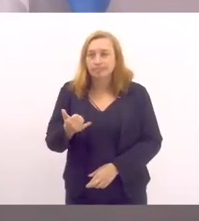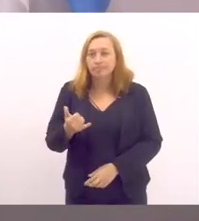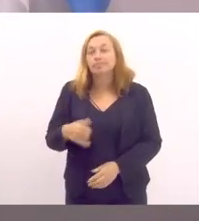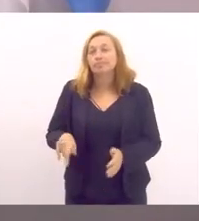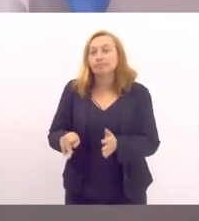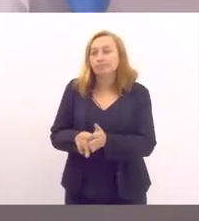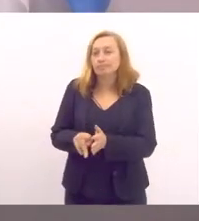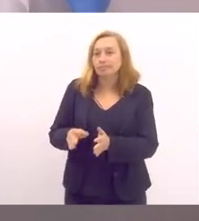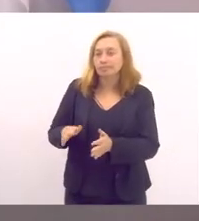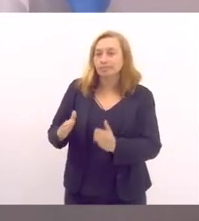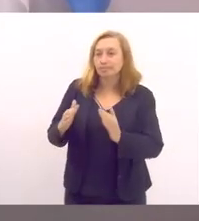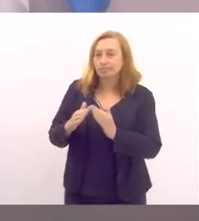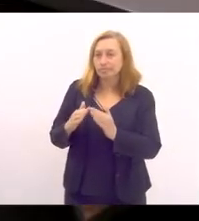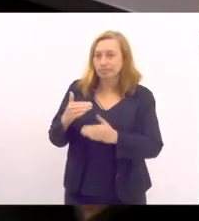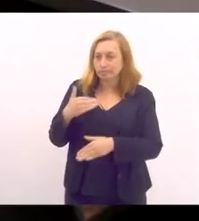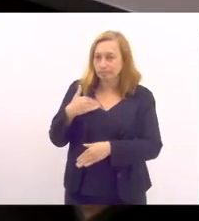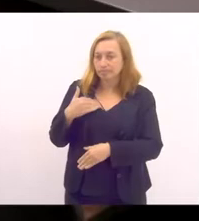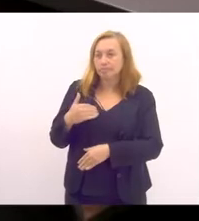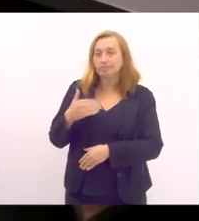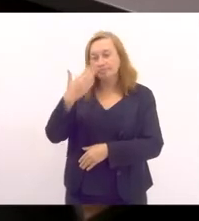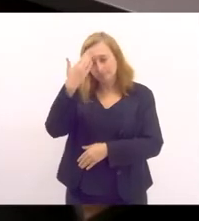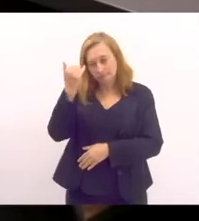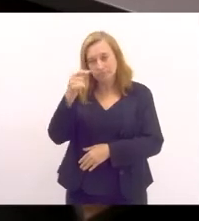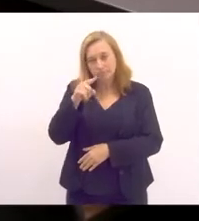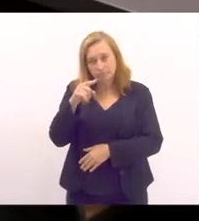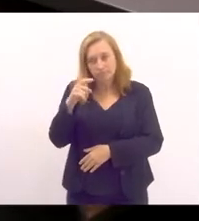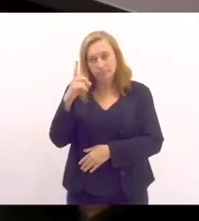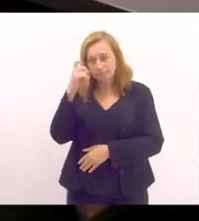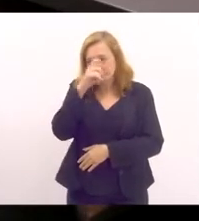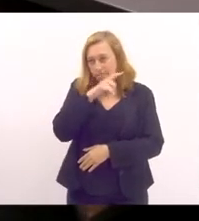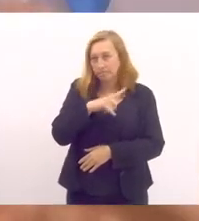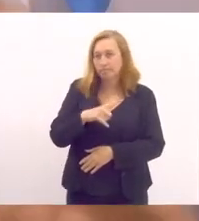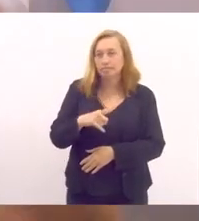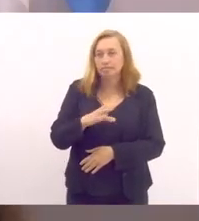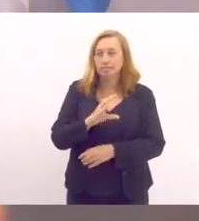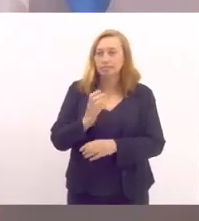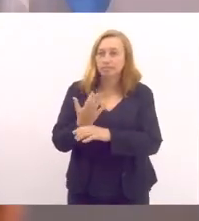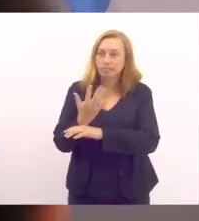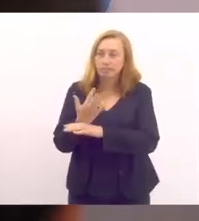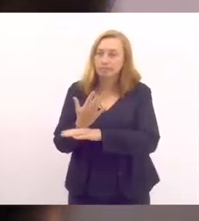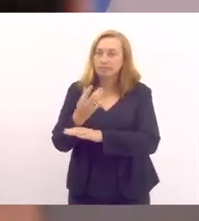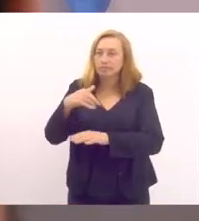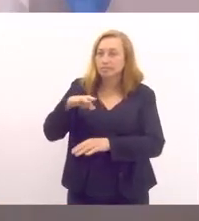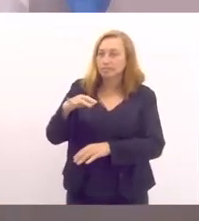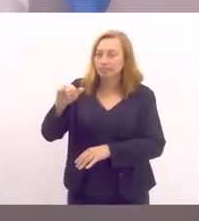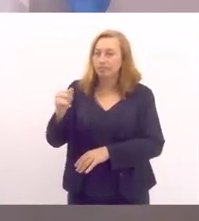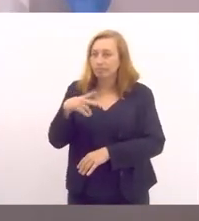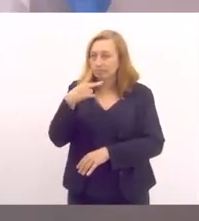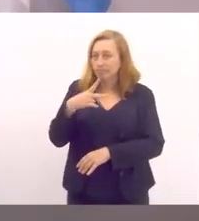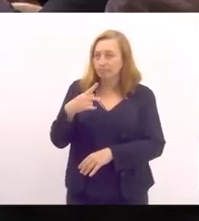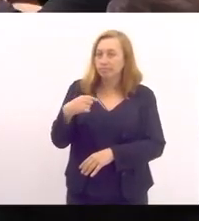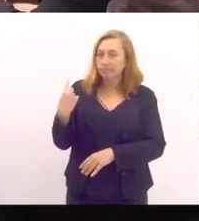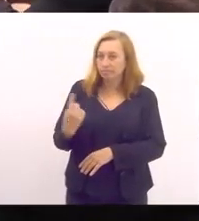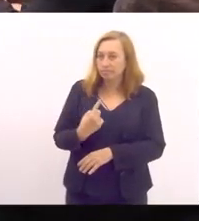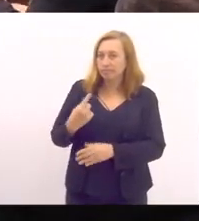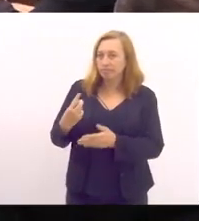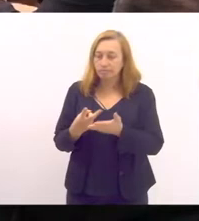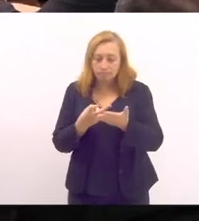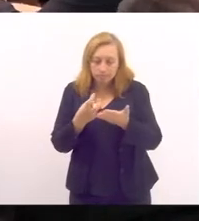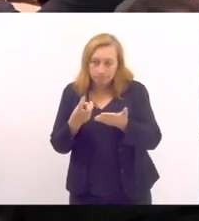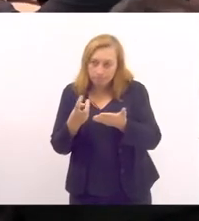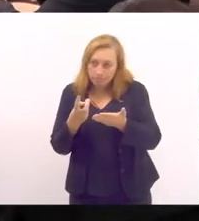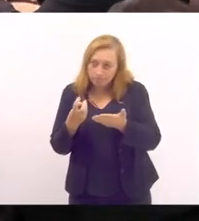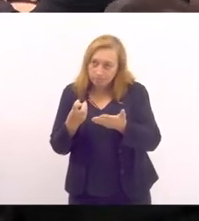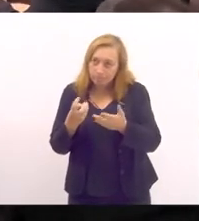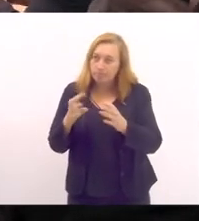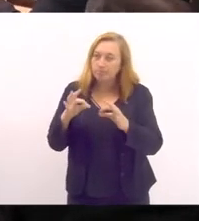região. Exatamente. Né? A senhora sabe a nossa agrura da Baixada Fluminense. Verde. Miriam, quero dizer que eu e o Fábio, a gente estava aqui prestando atenção toda a sua fala,